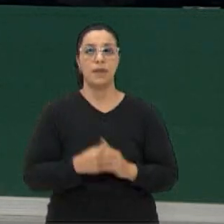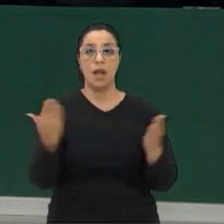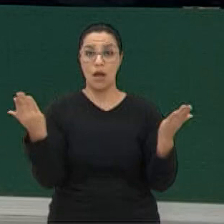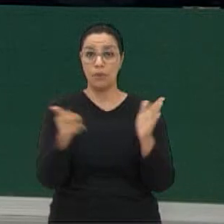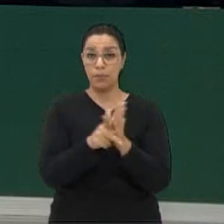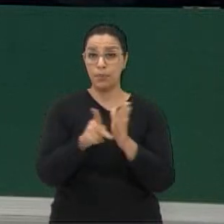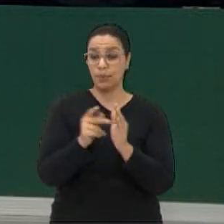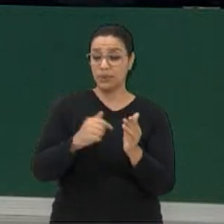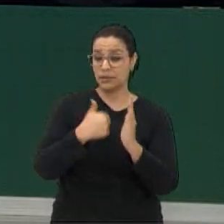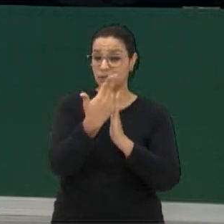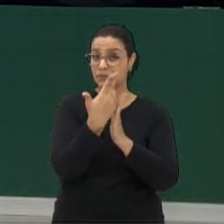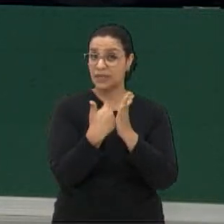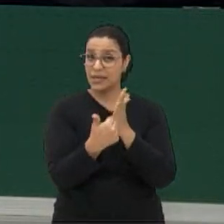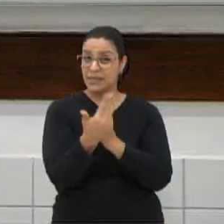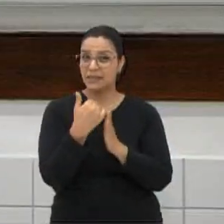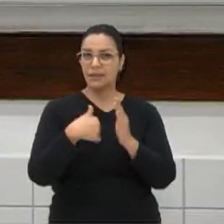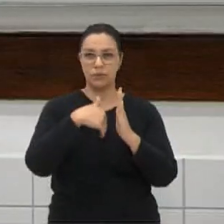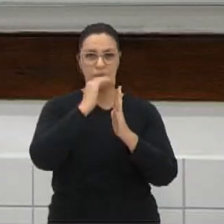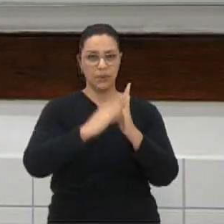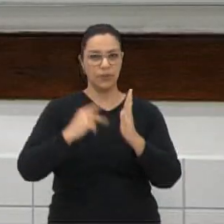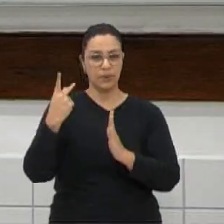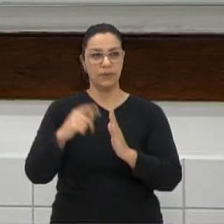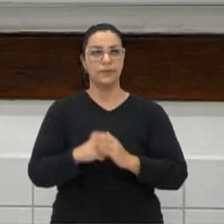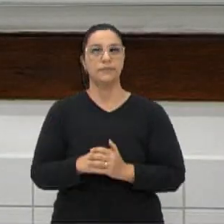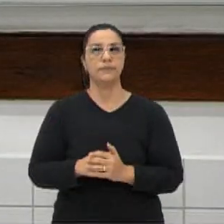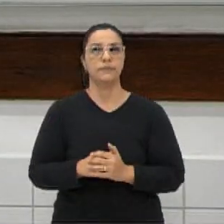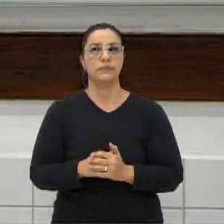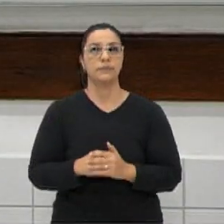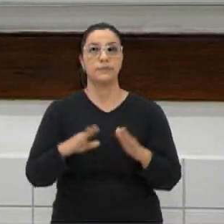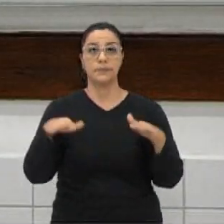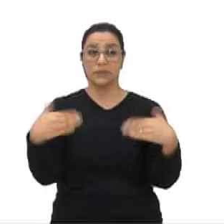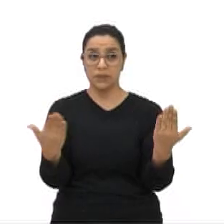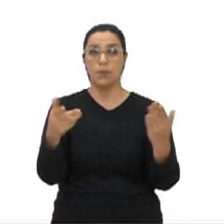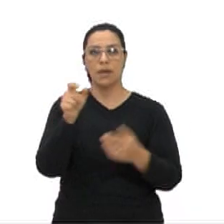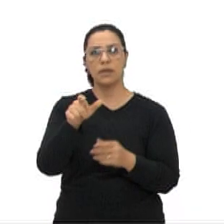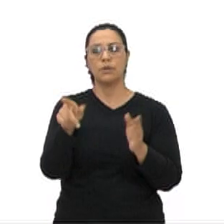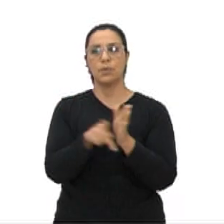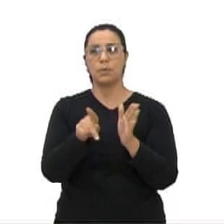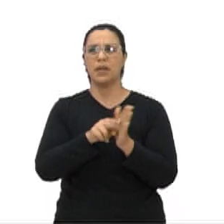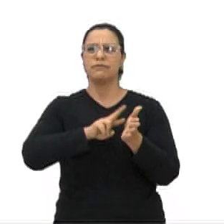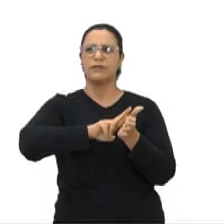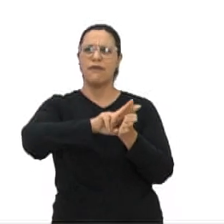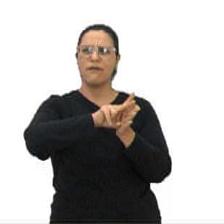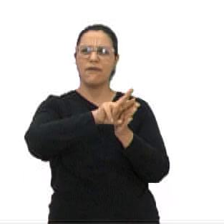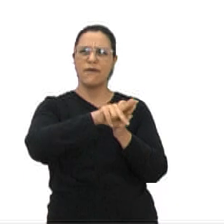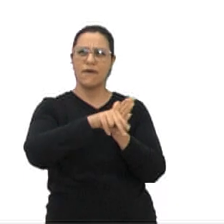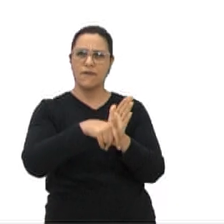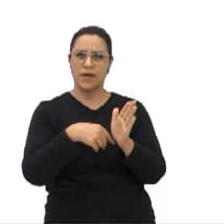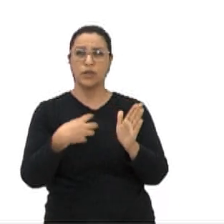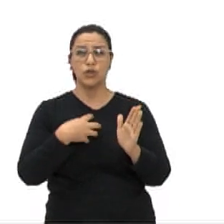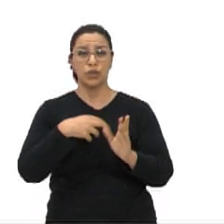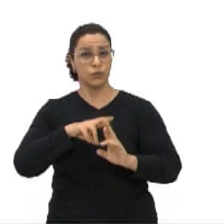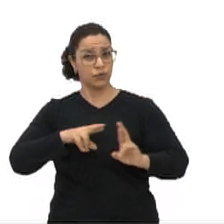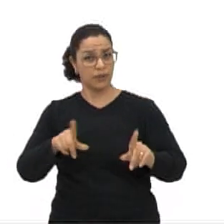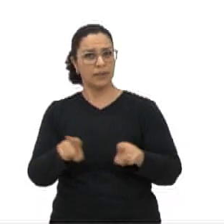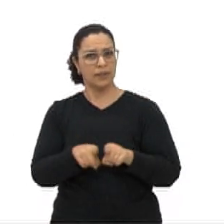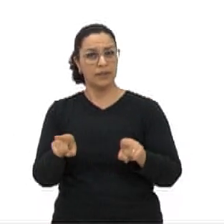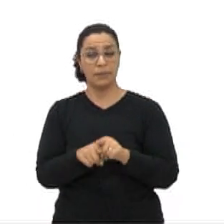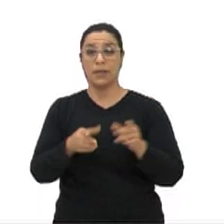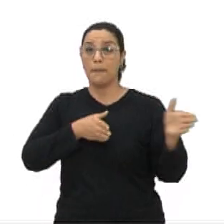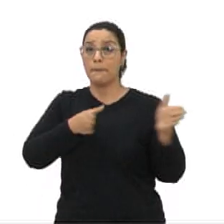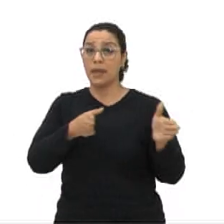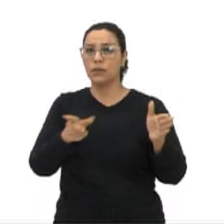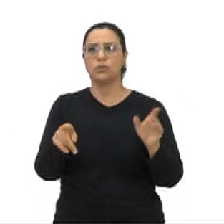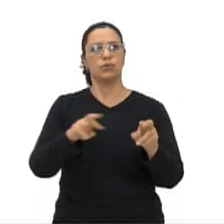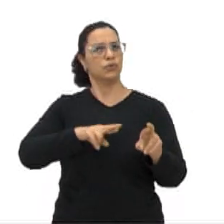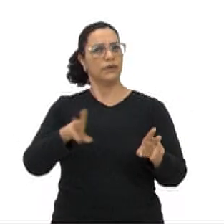nesse processo da composição da pintura, tá? Bem, a natureza morta existe em diferentes estilos e épocas